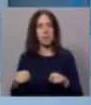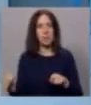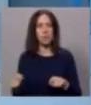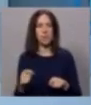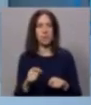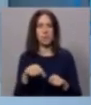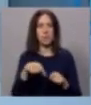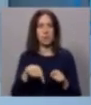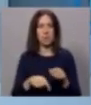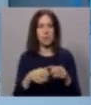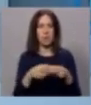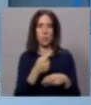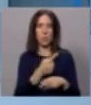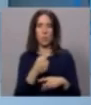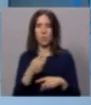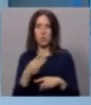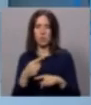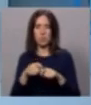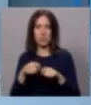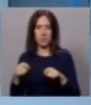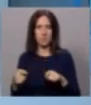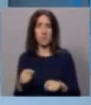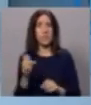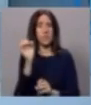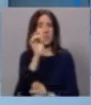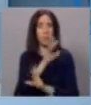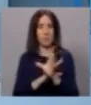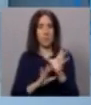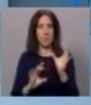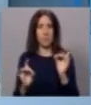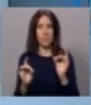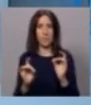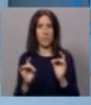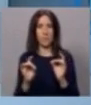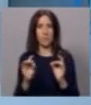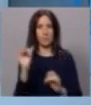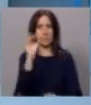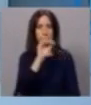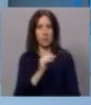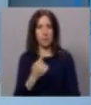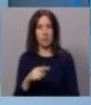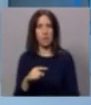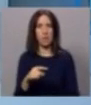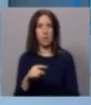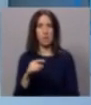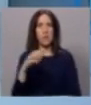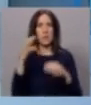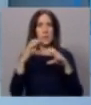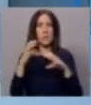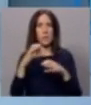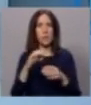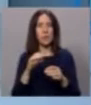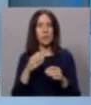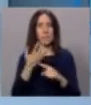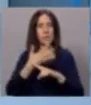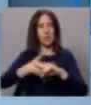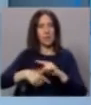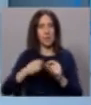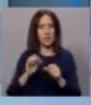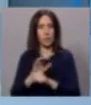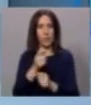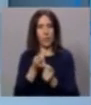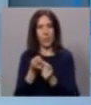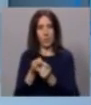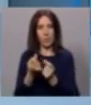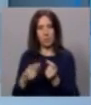com 1 a 2 metros. Para a restante Europa, temos a precipitação nos países junto ao Mediterrâneo, temos até